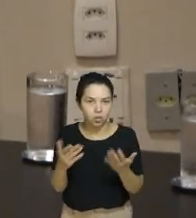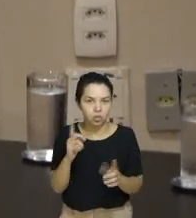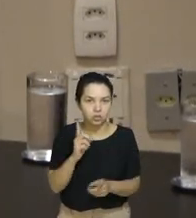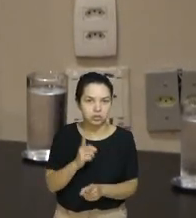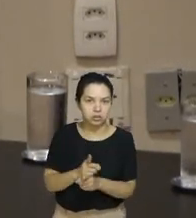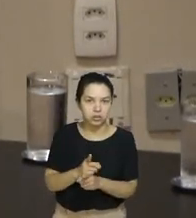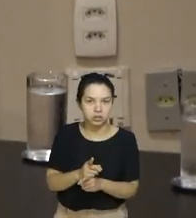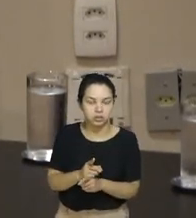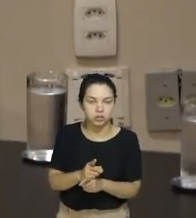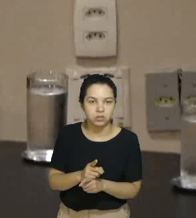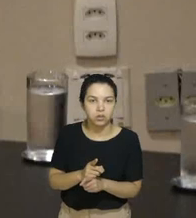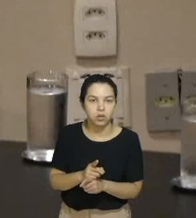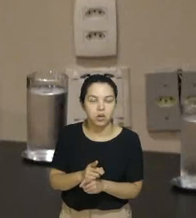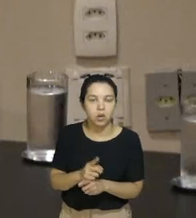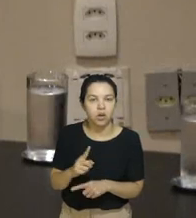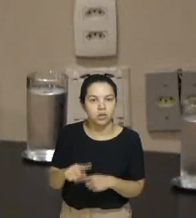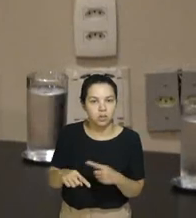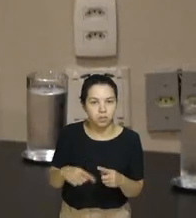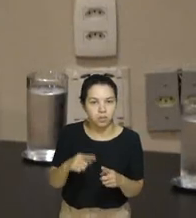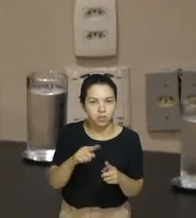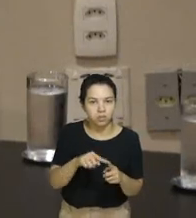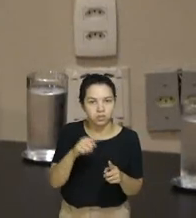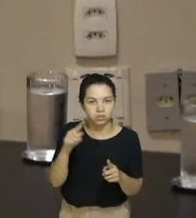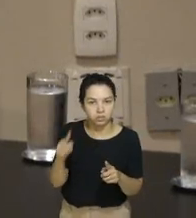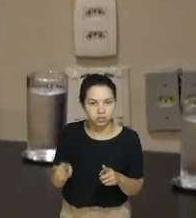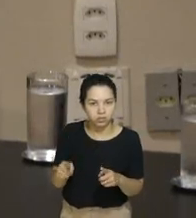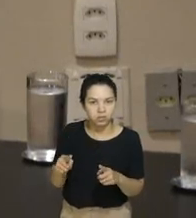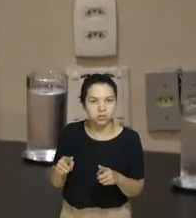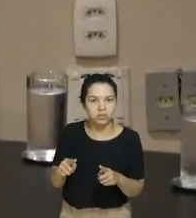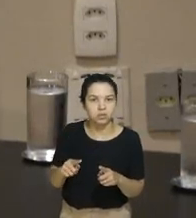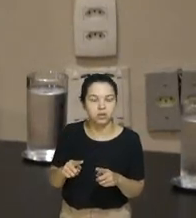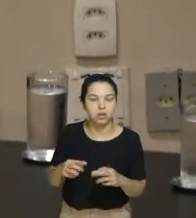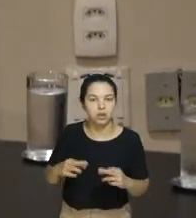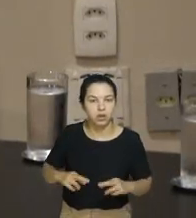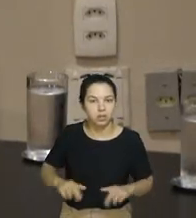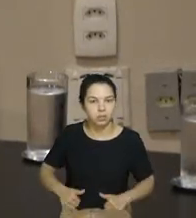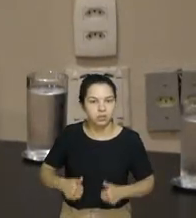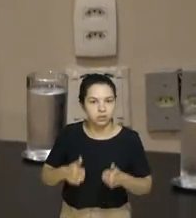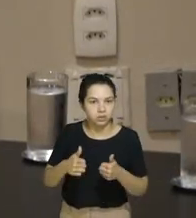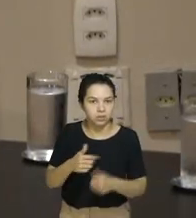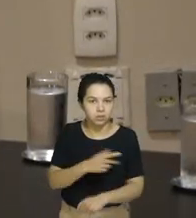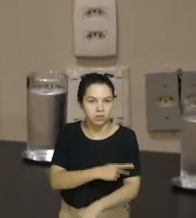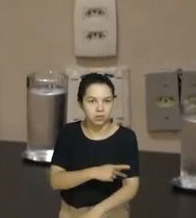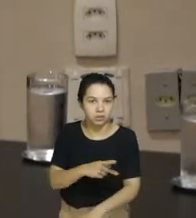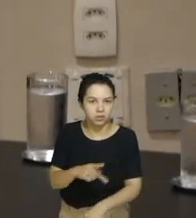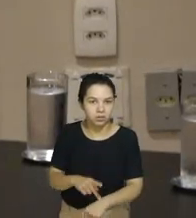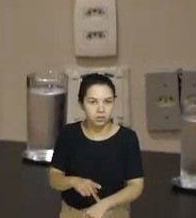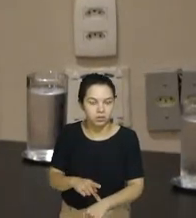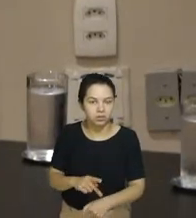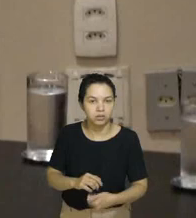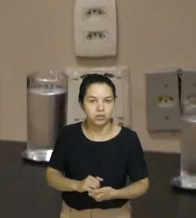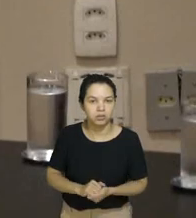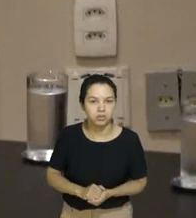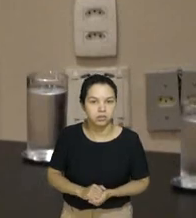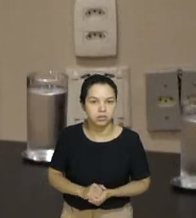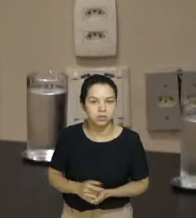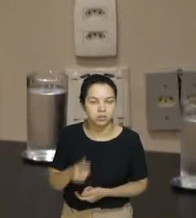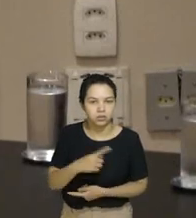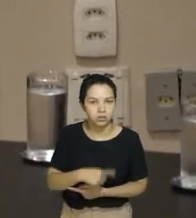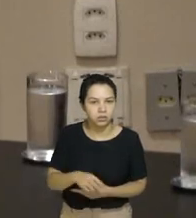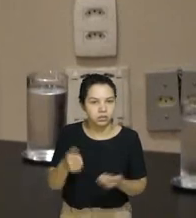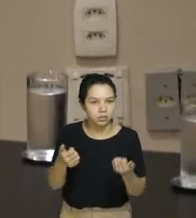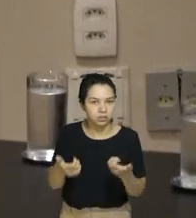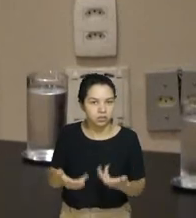são encaminhadas para a reabilitação com as pedagogas. Né? Vale falar hoje, nós temos